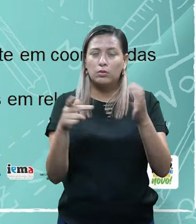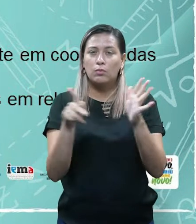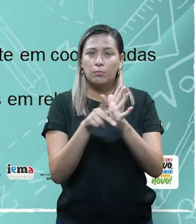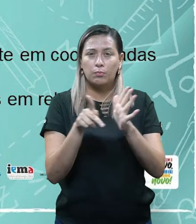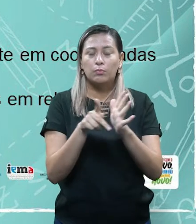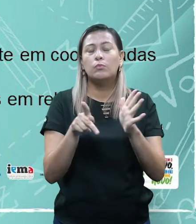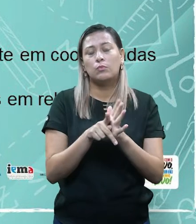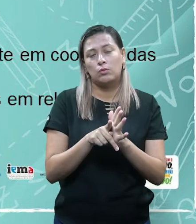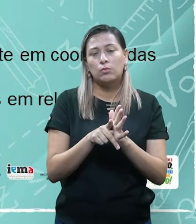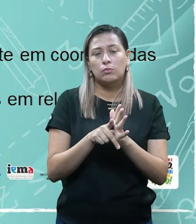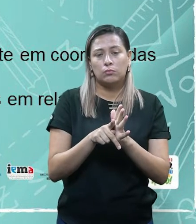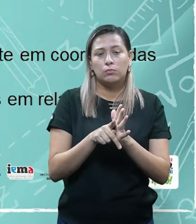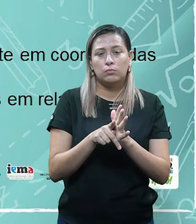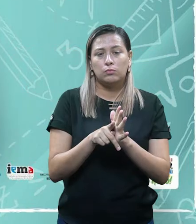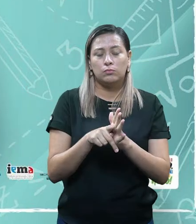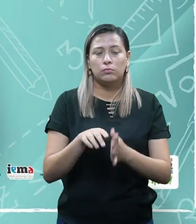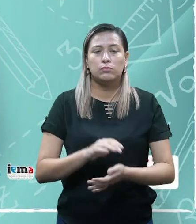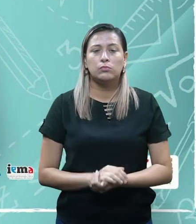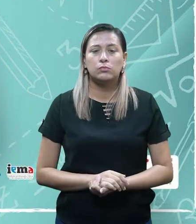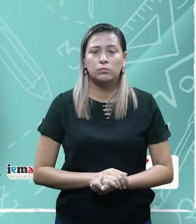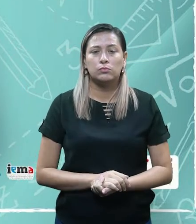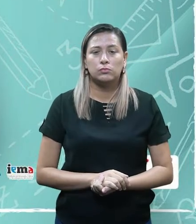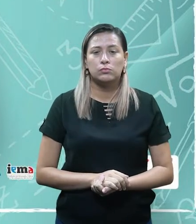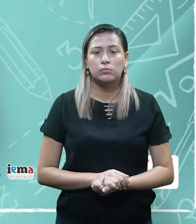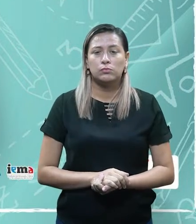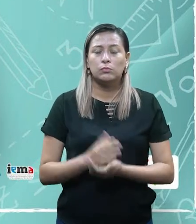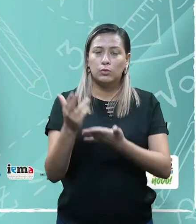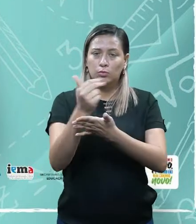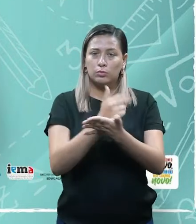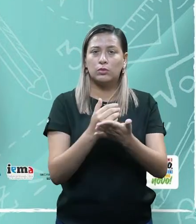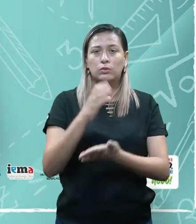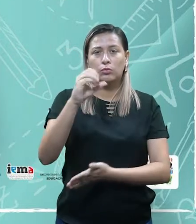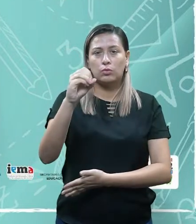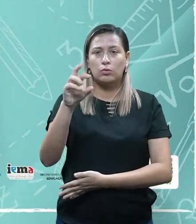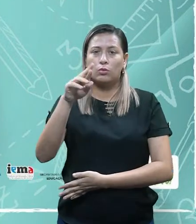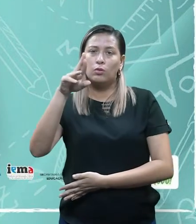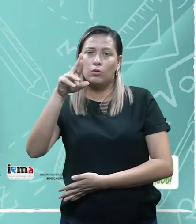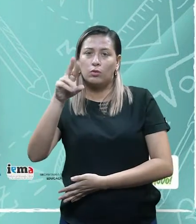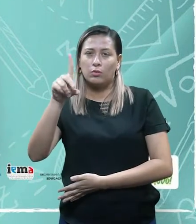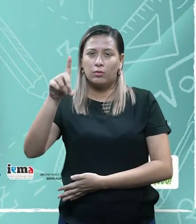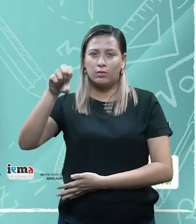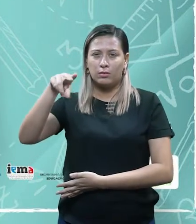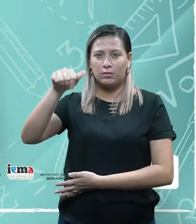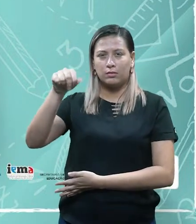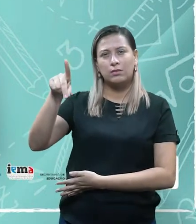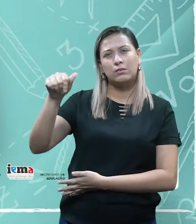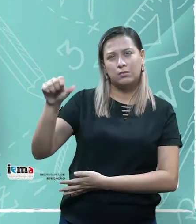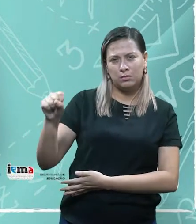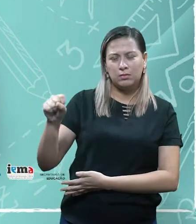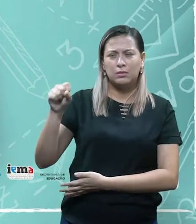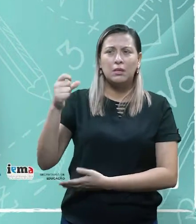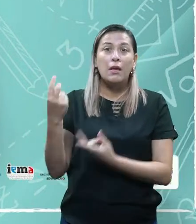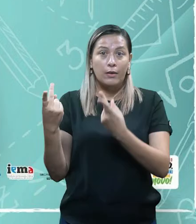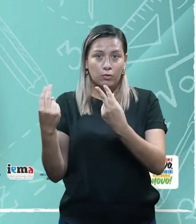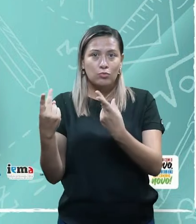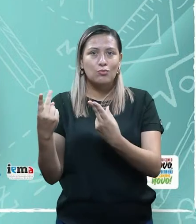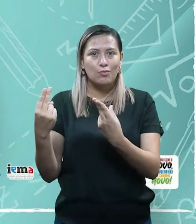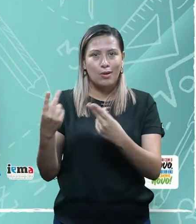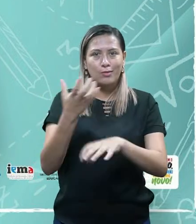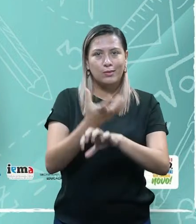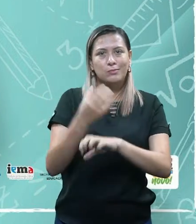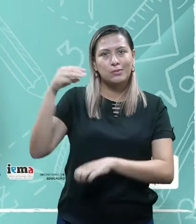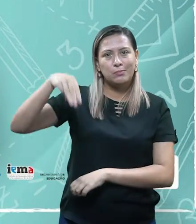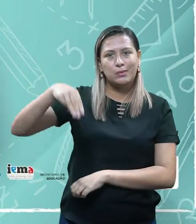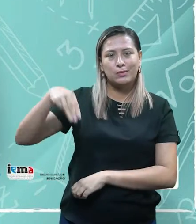ver quando for na aula de desenho, a gente vai ver que tem as coordenadas. É igual lá na matemática, eixo